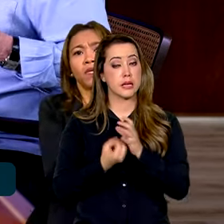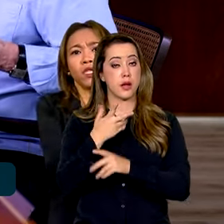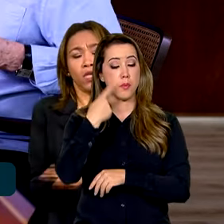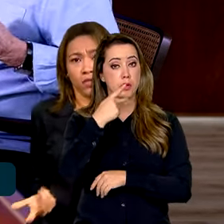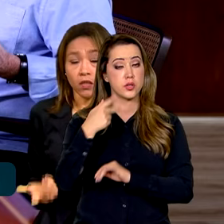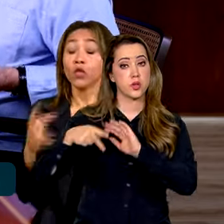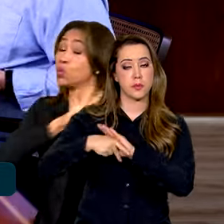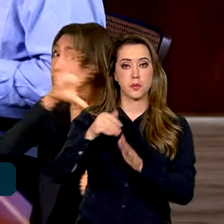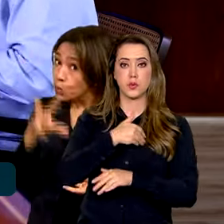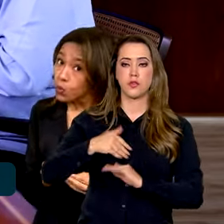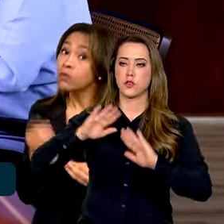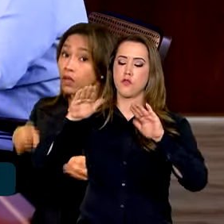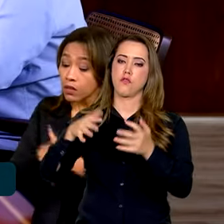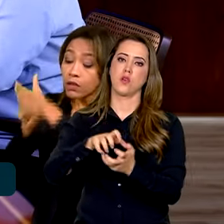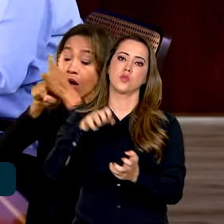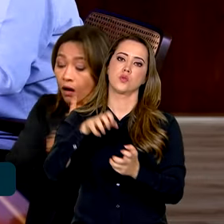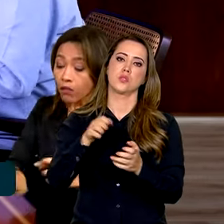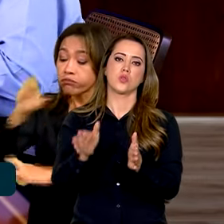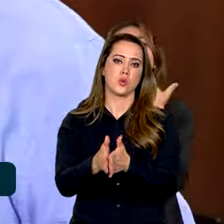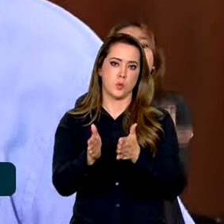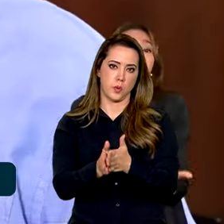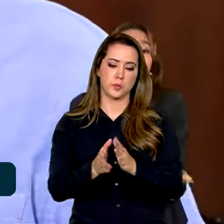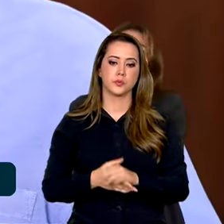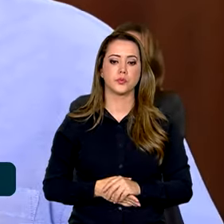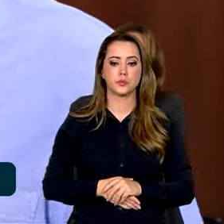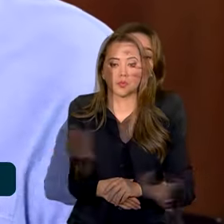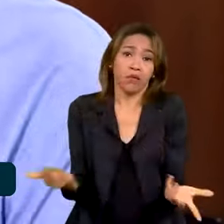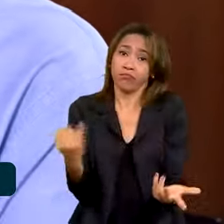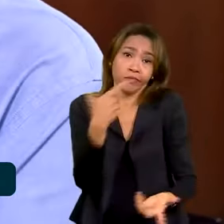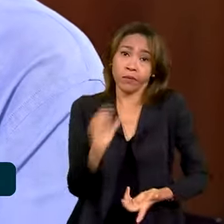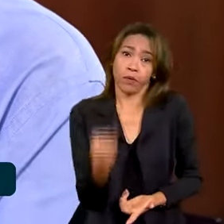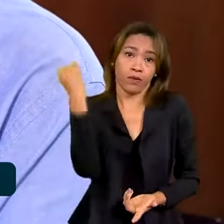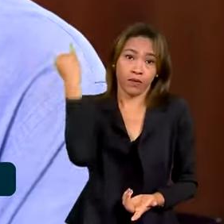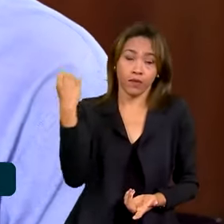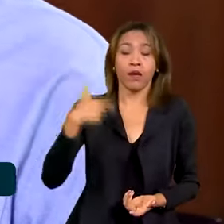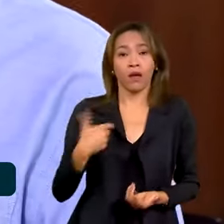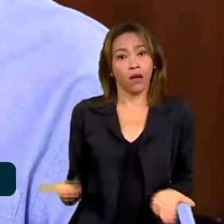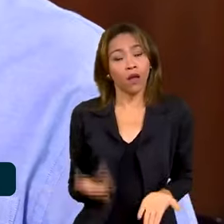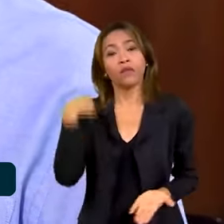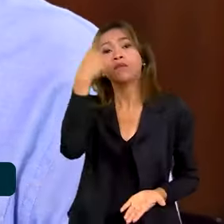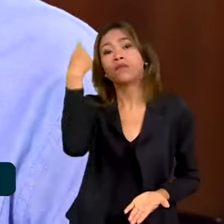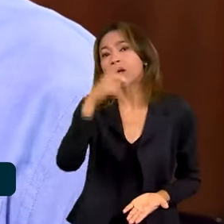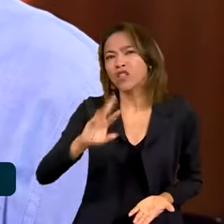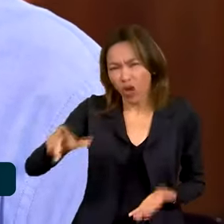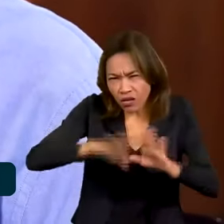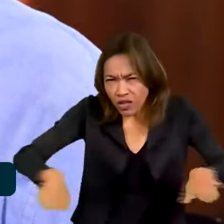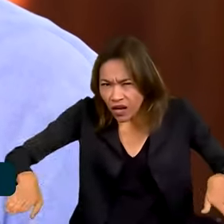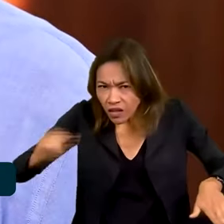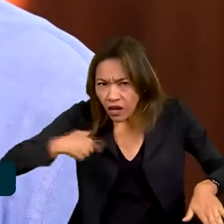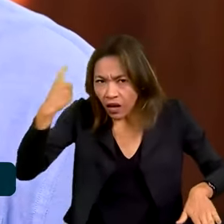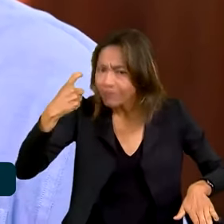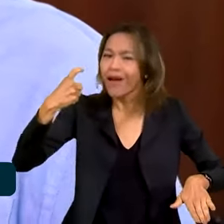política pública voltada aos idosos menos favorecidos. Eu agora estou preocupado não apenas com as crianças, mas eu estou preocupado com as pessoas de